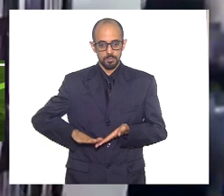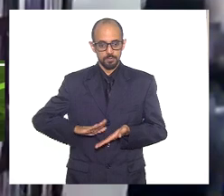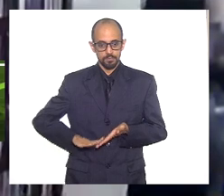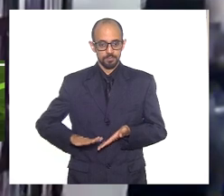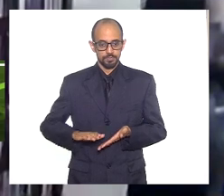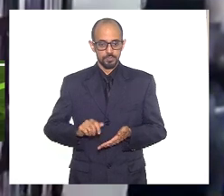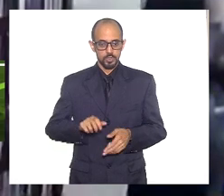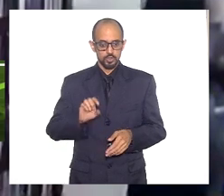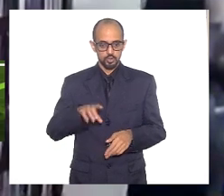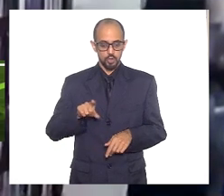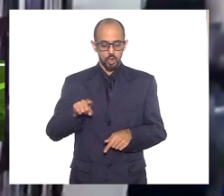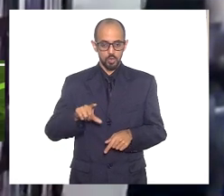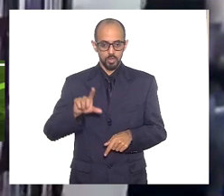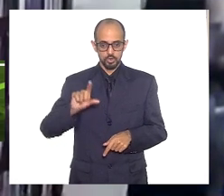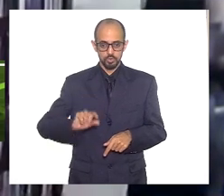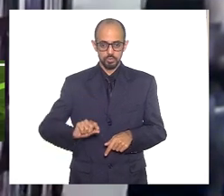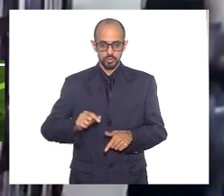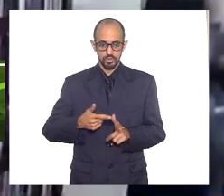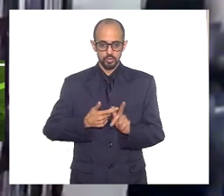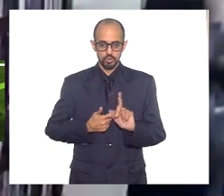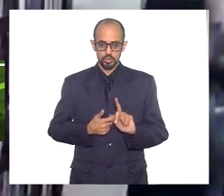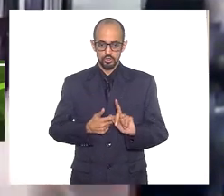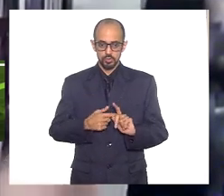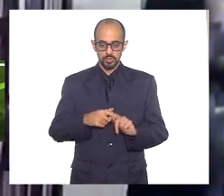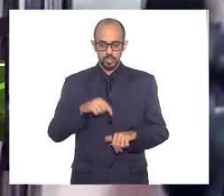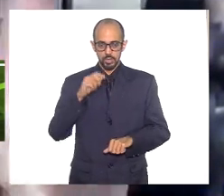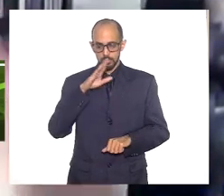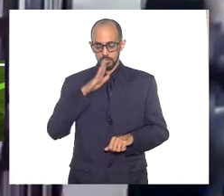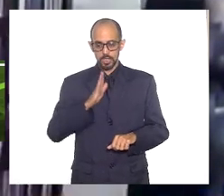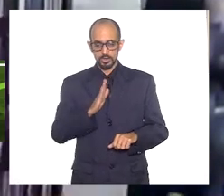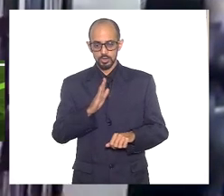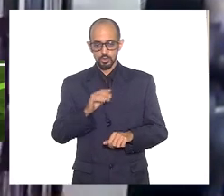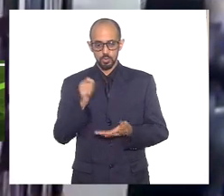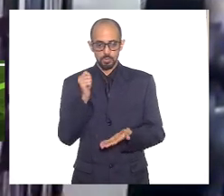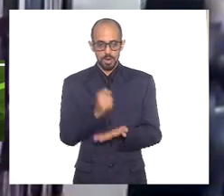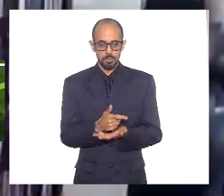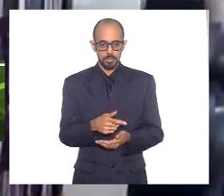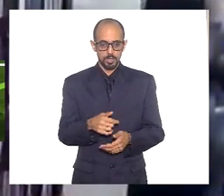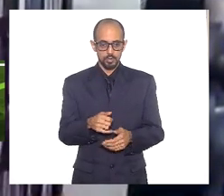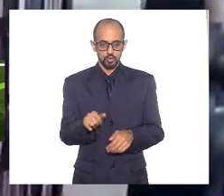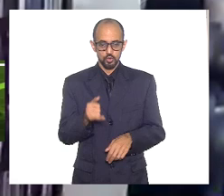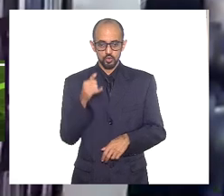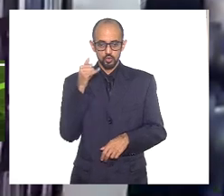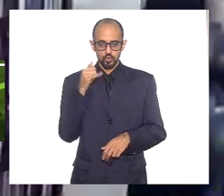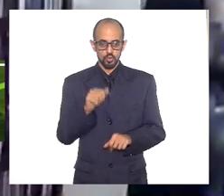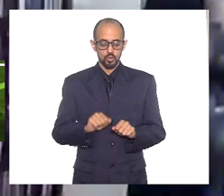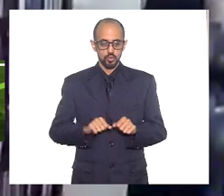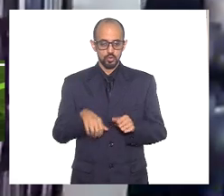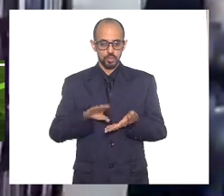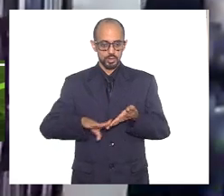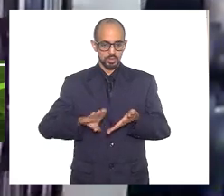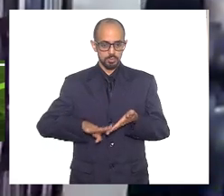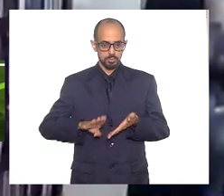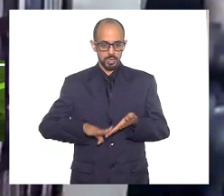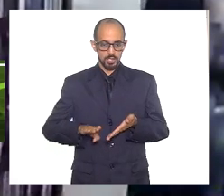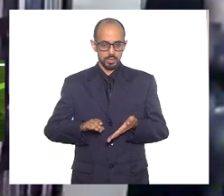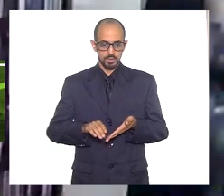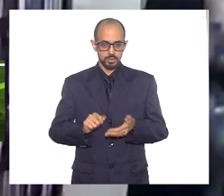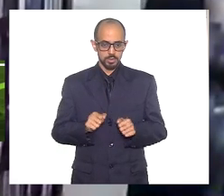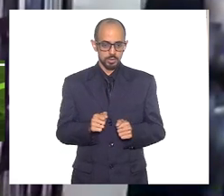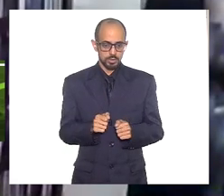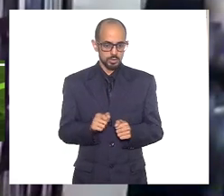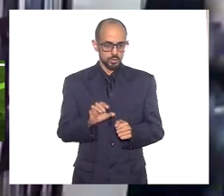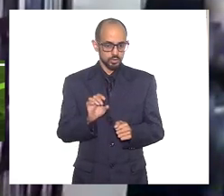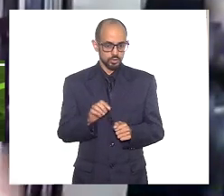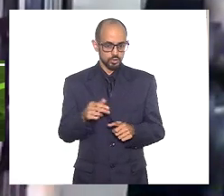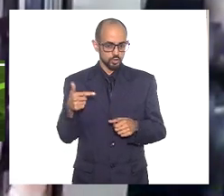com amortização de dívida com a União, pagamento de juros e despesas das operações de antecipação dos